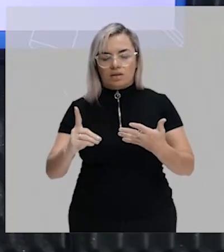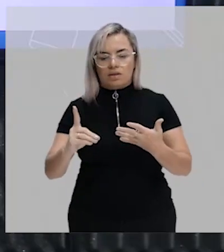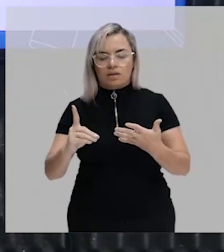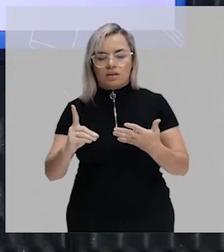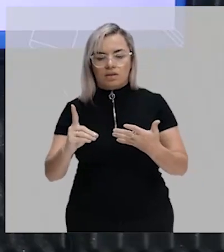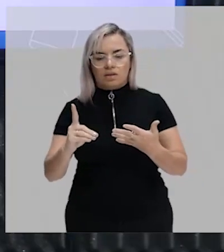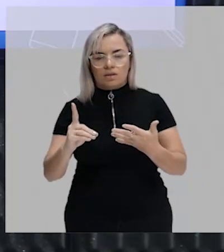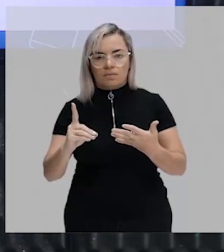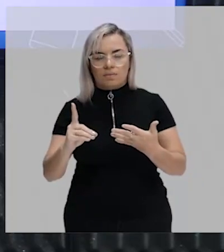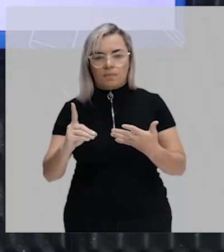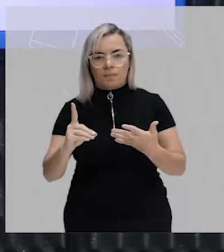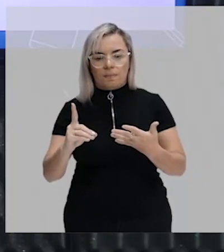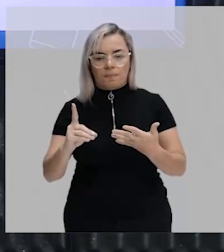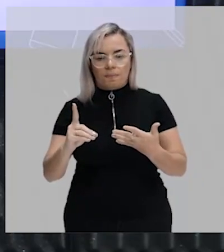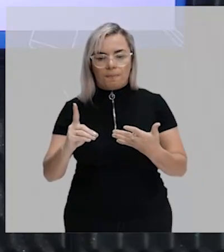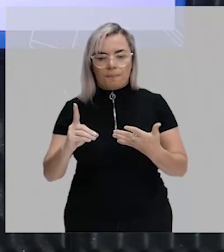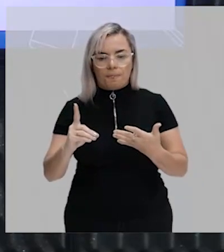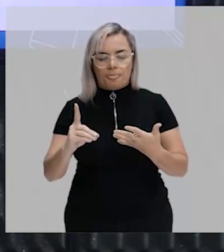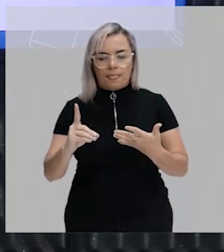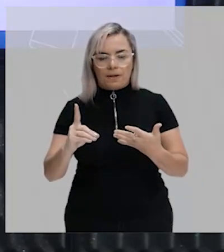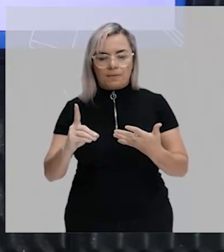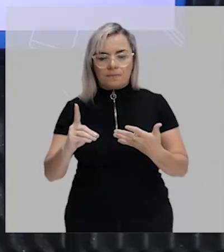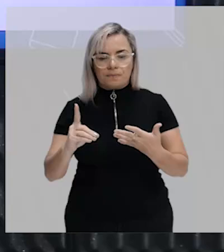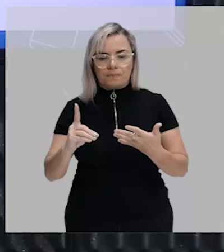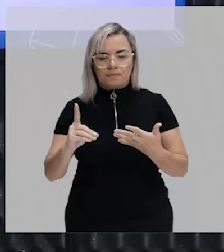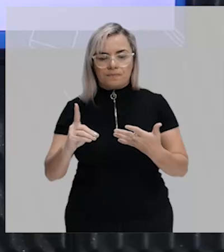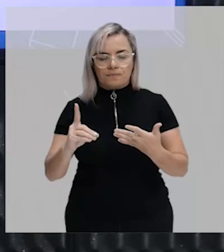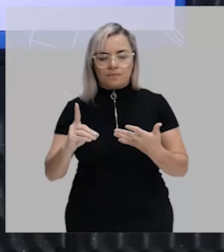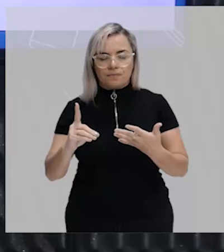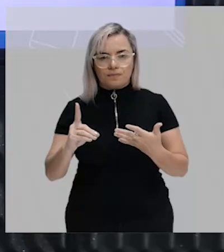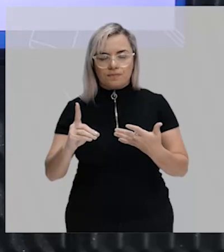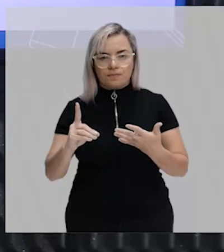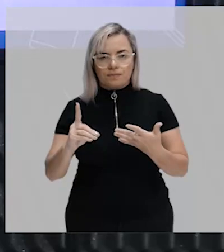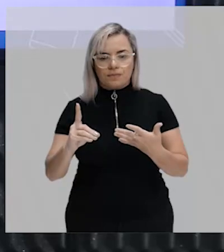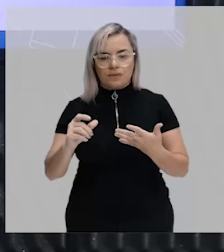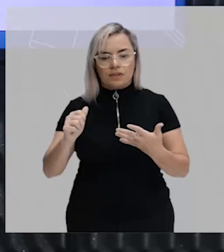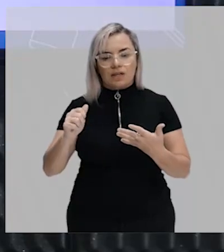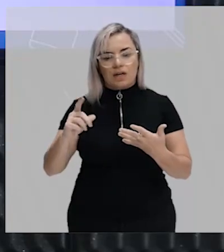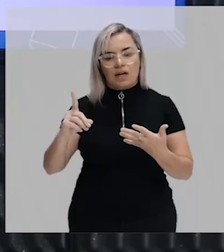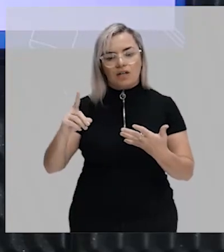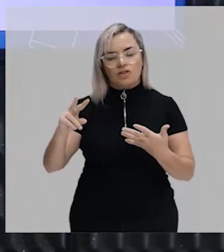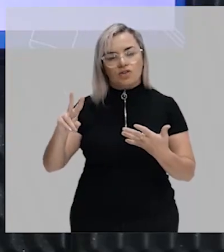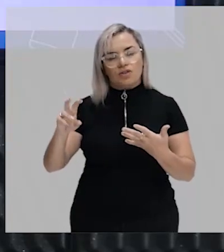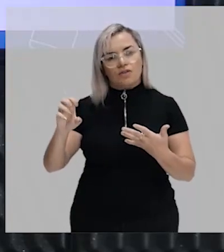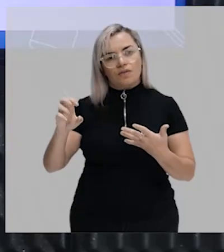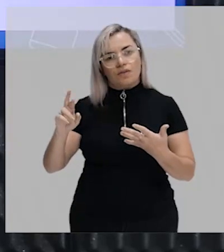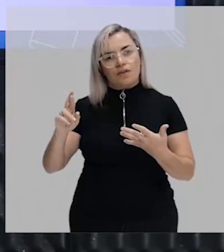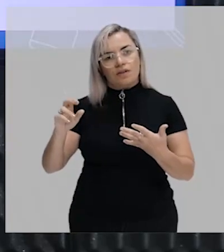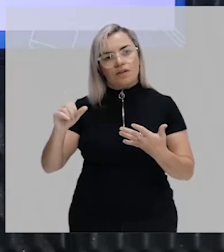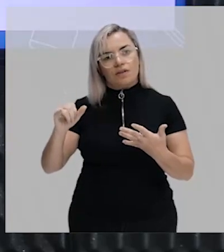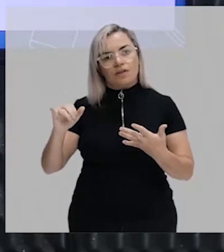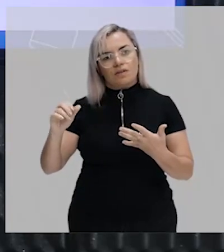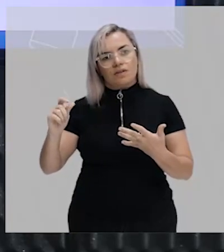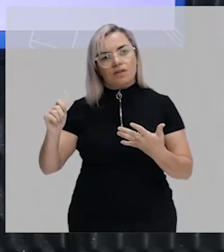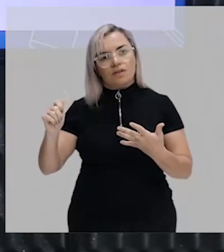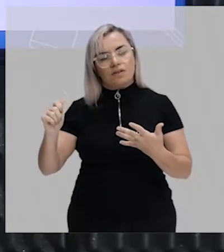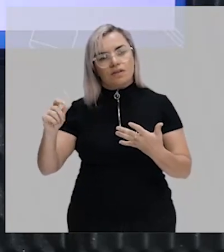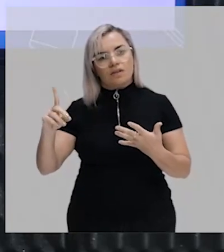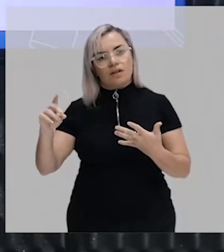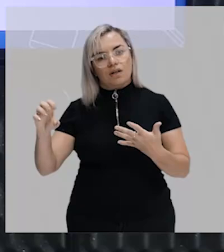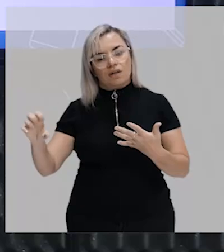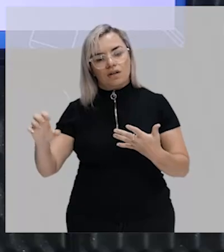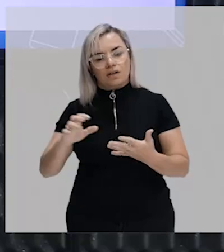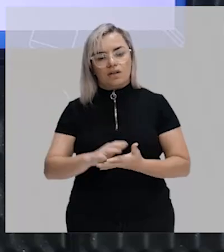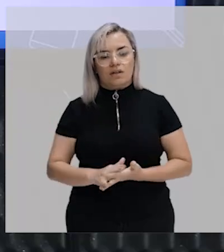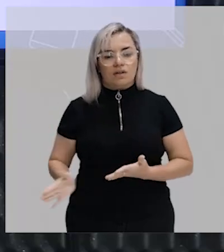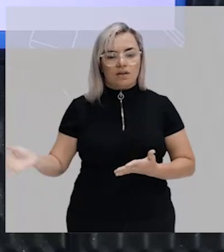conjunção coordenante adversativa. É uma adversidade, tá? E aí vamos conferir,